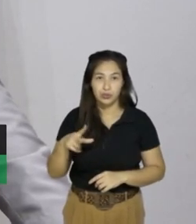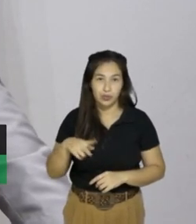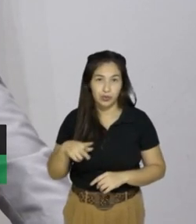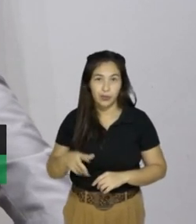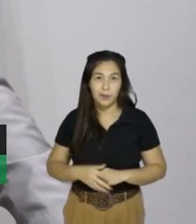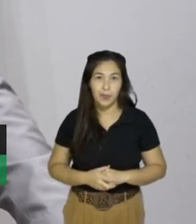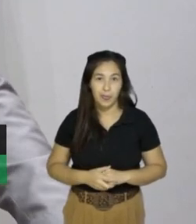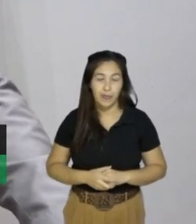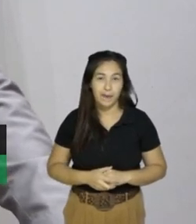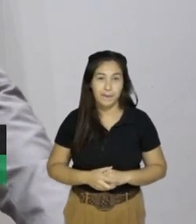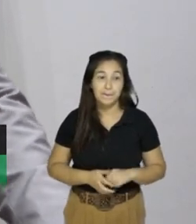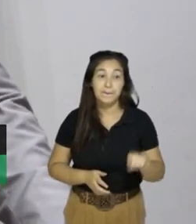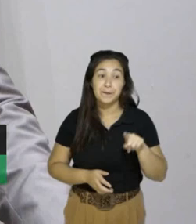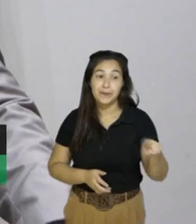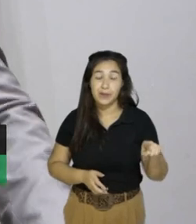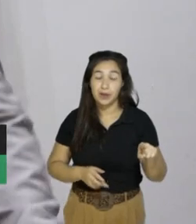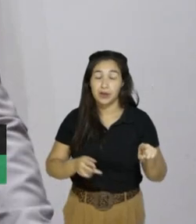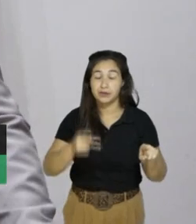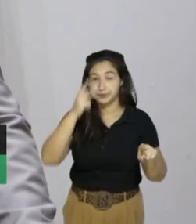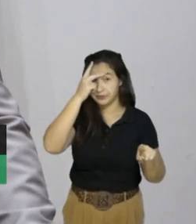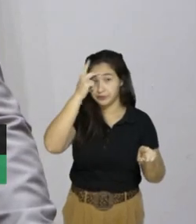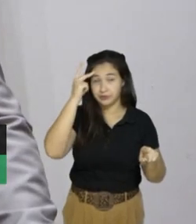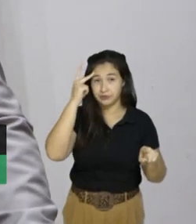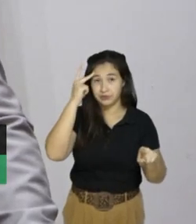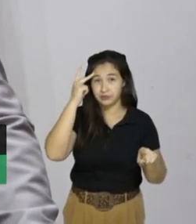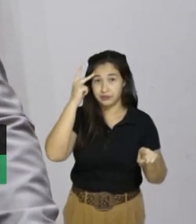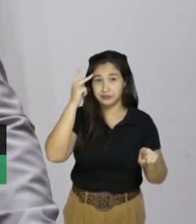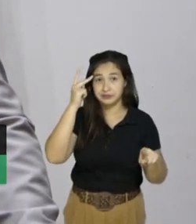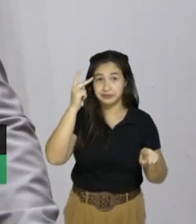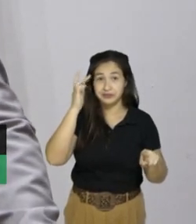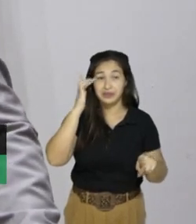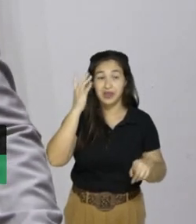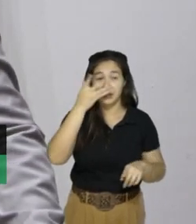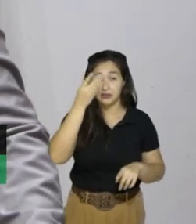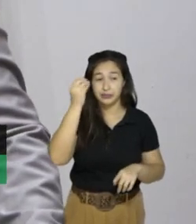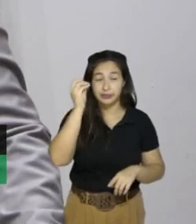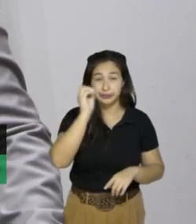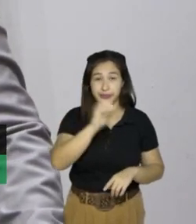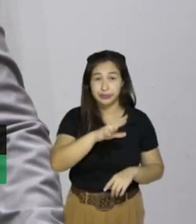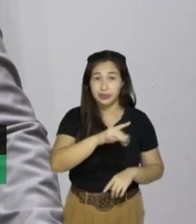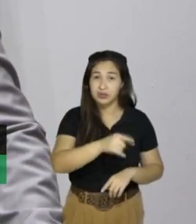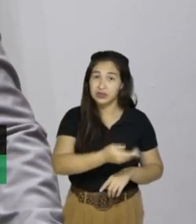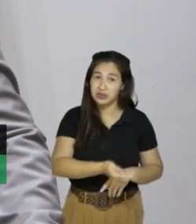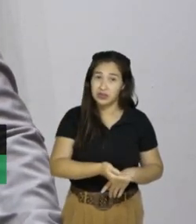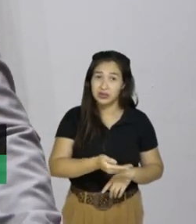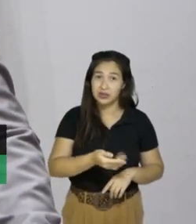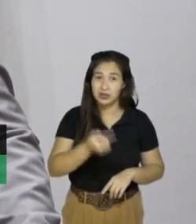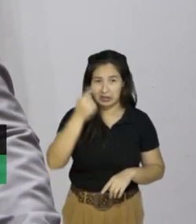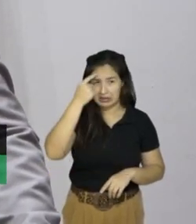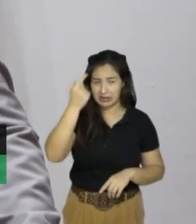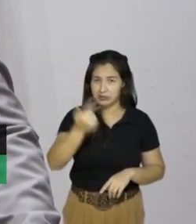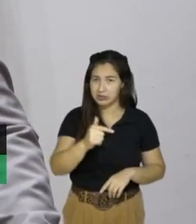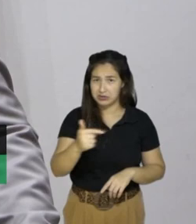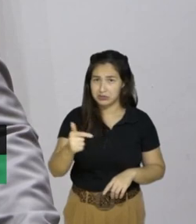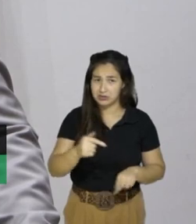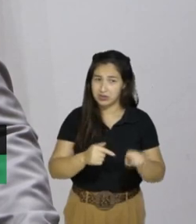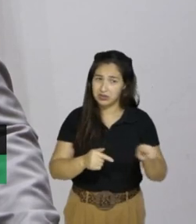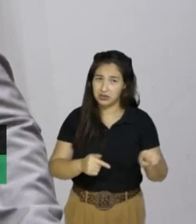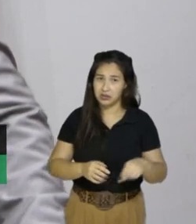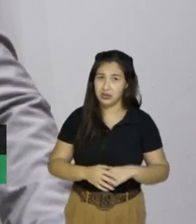pagador de impostos que é esquecido Esse é esquecido ninguém se lembra dele